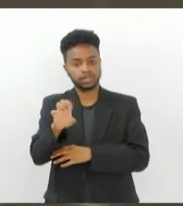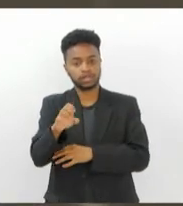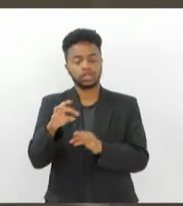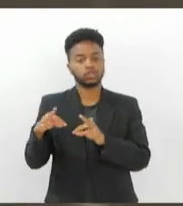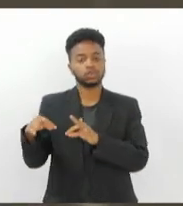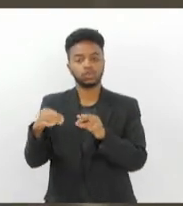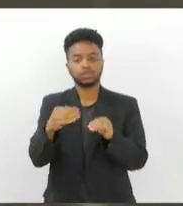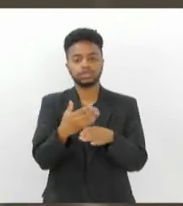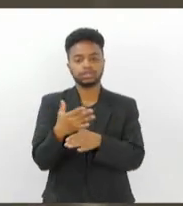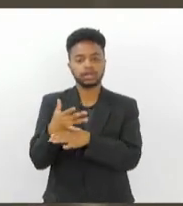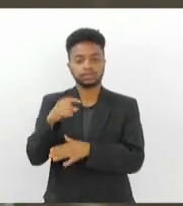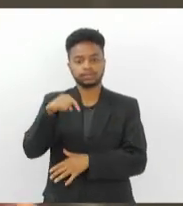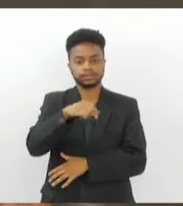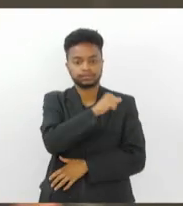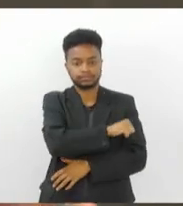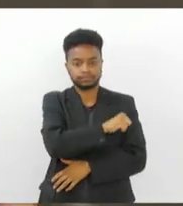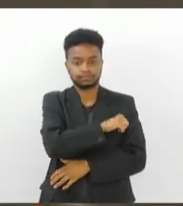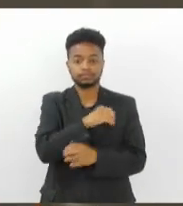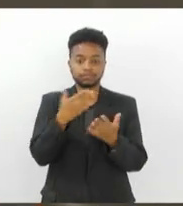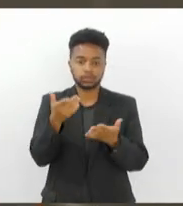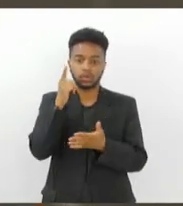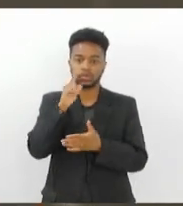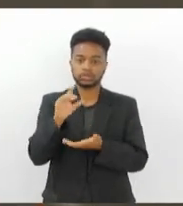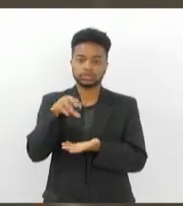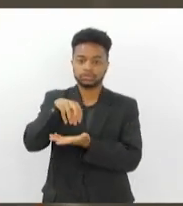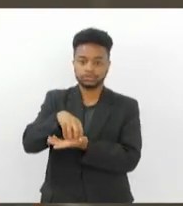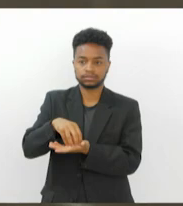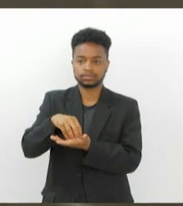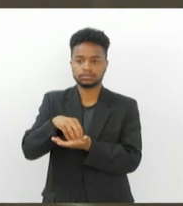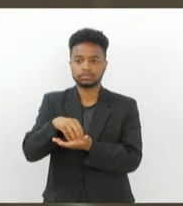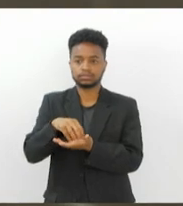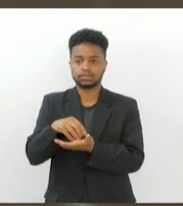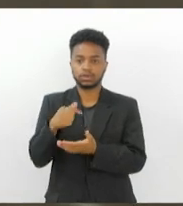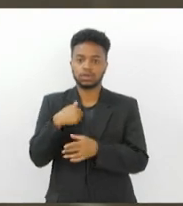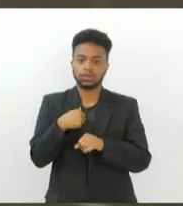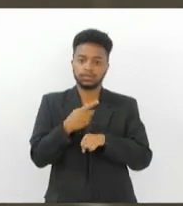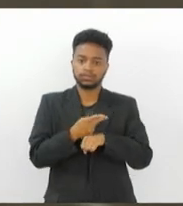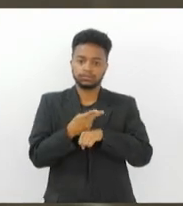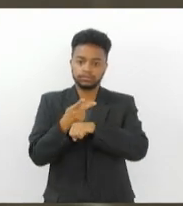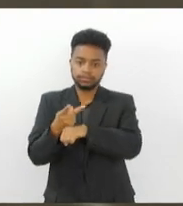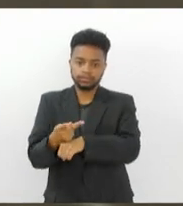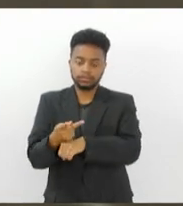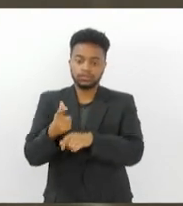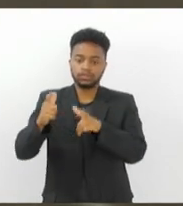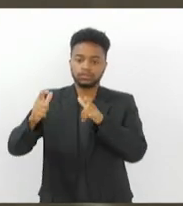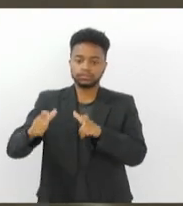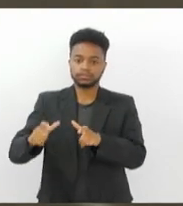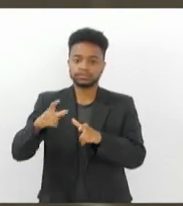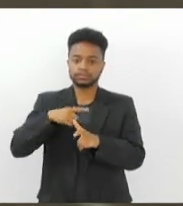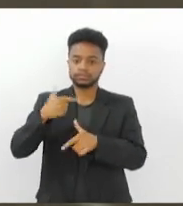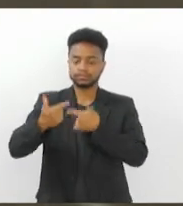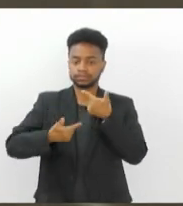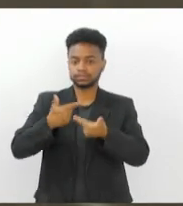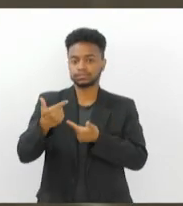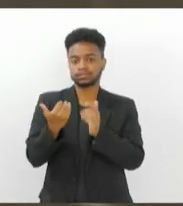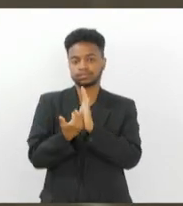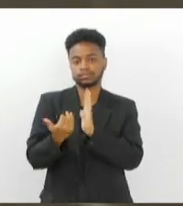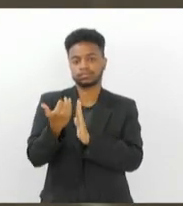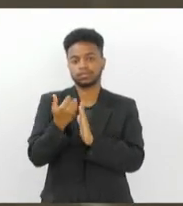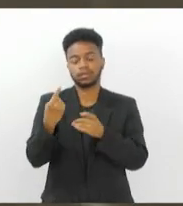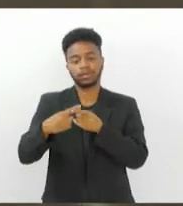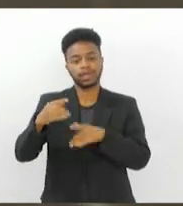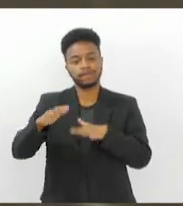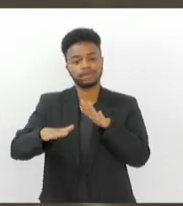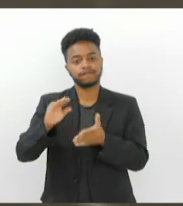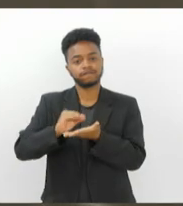do Estado do Rio de Janeiro para que eu faça uma agência do Cine vou buscar aonde tem mais emprego e às vezes falta o